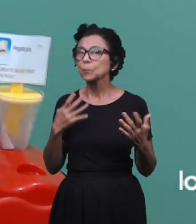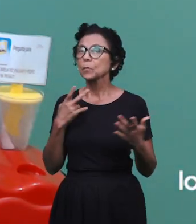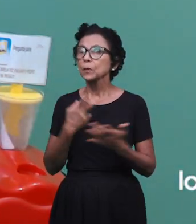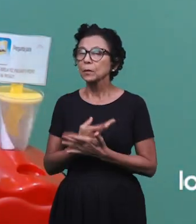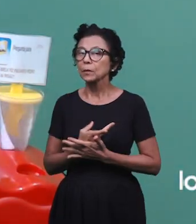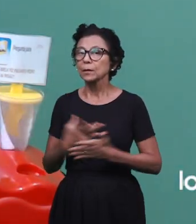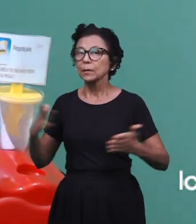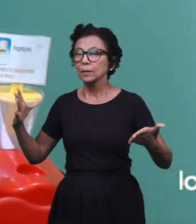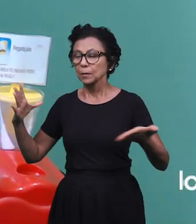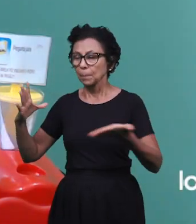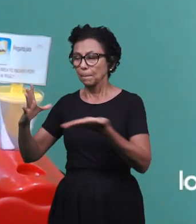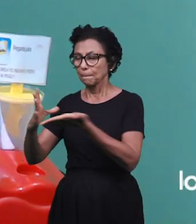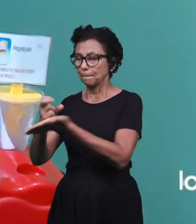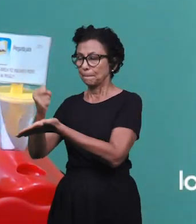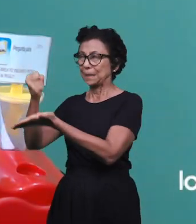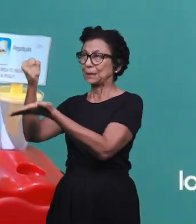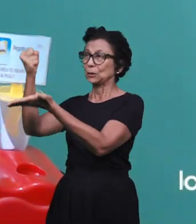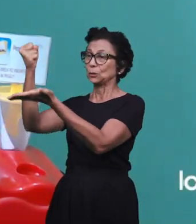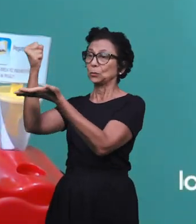brevemente? O